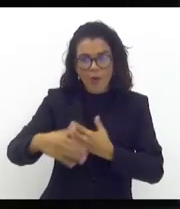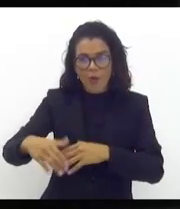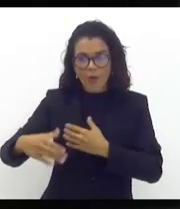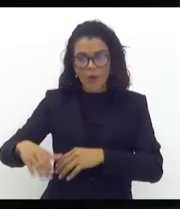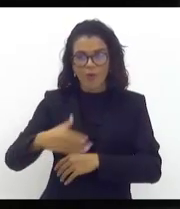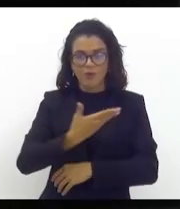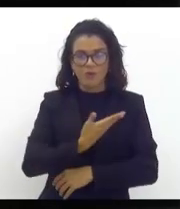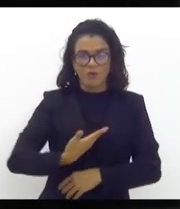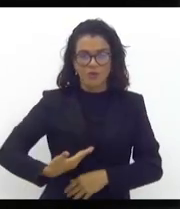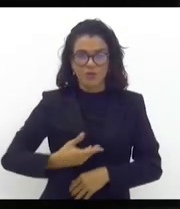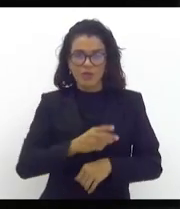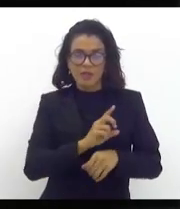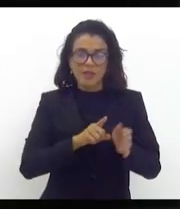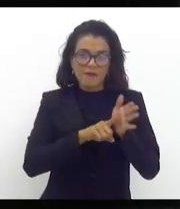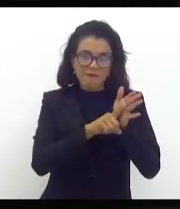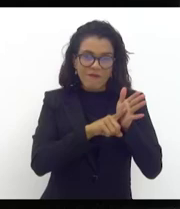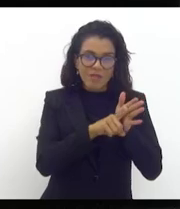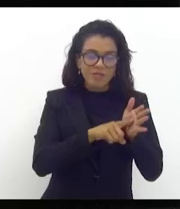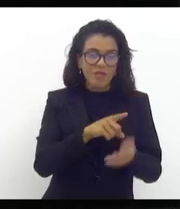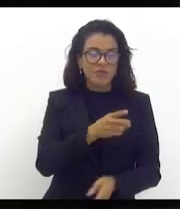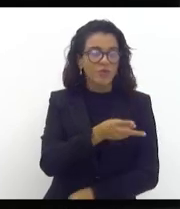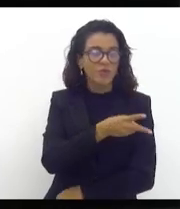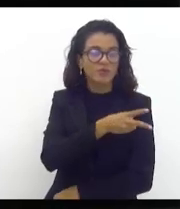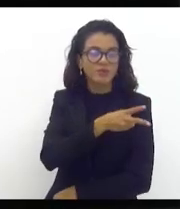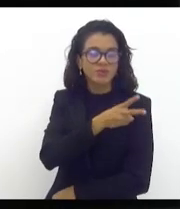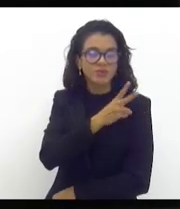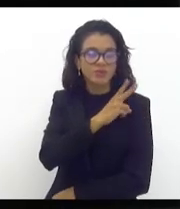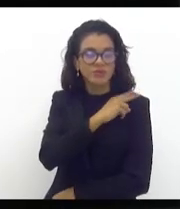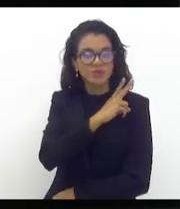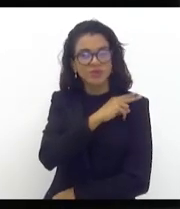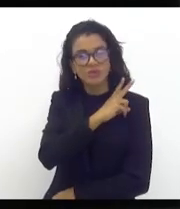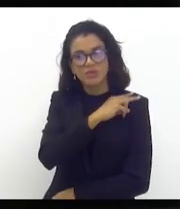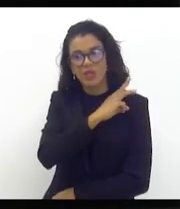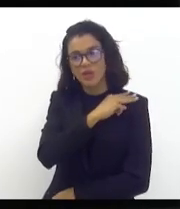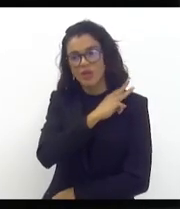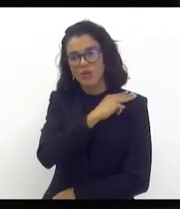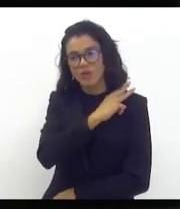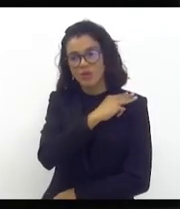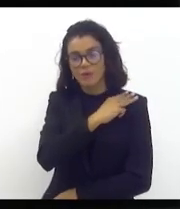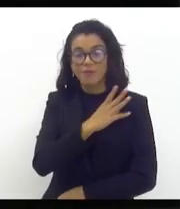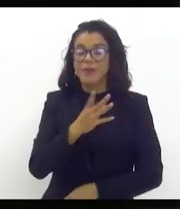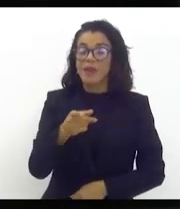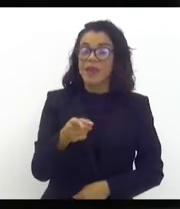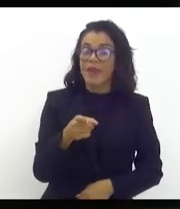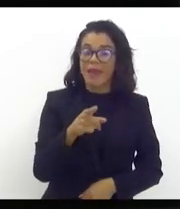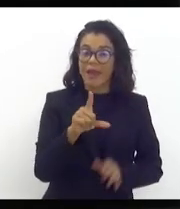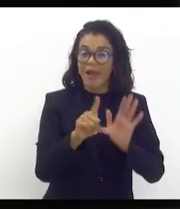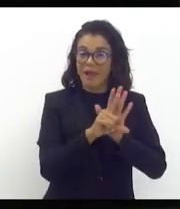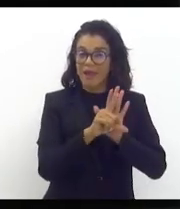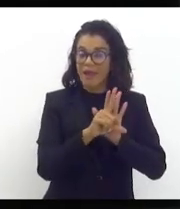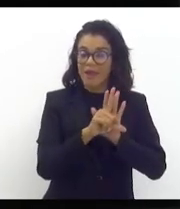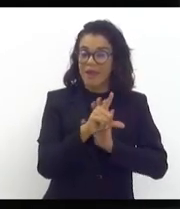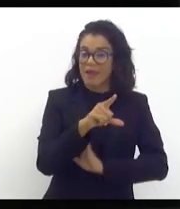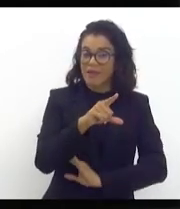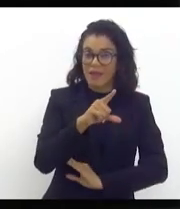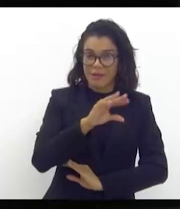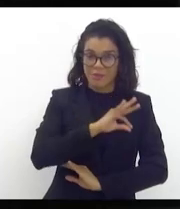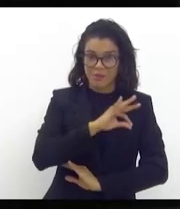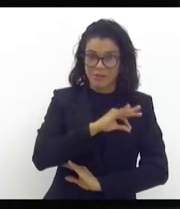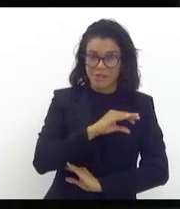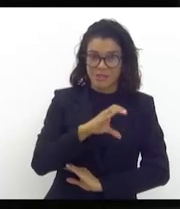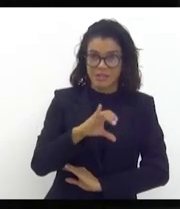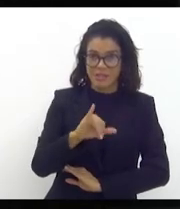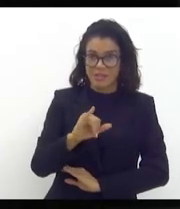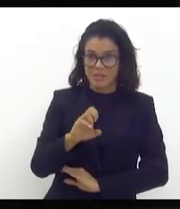de investigador com nível de segundo grau. E a Lei Orgânica da Polícia Civil disse que